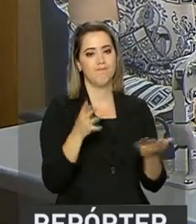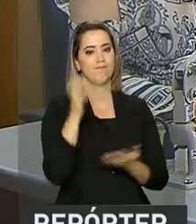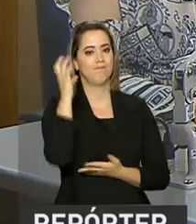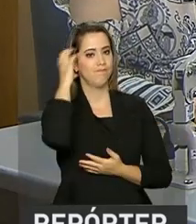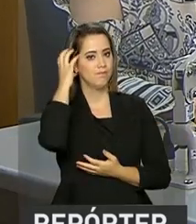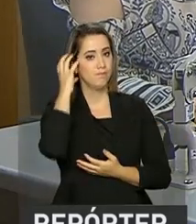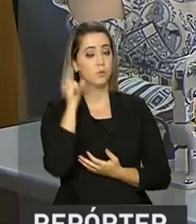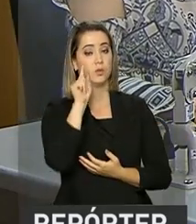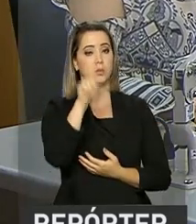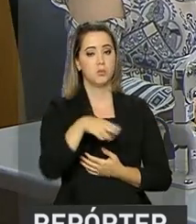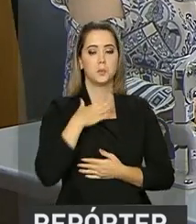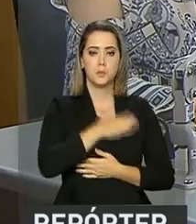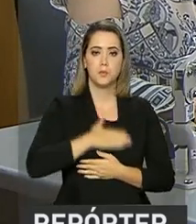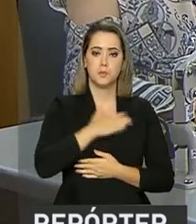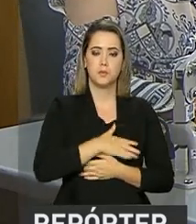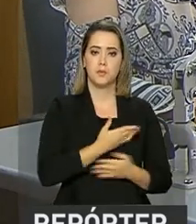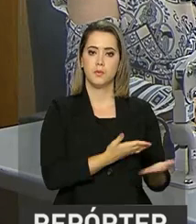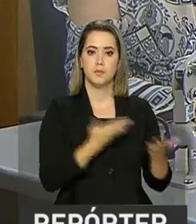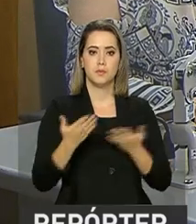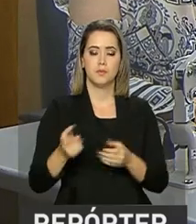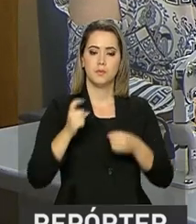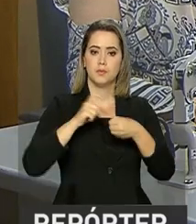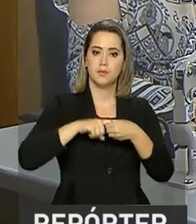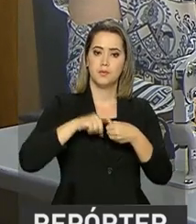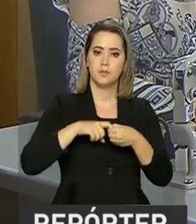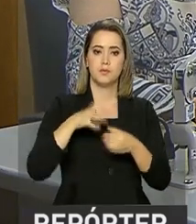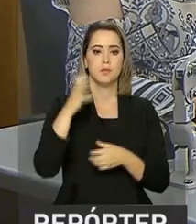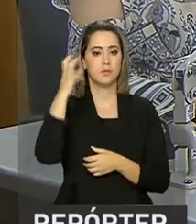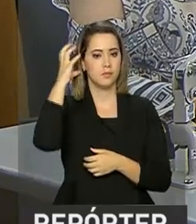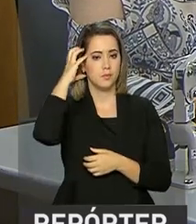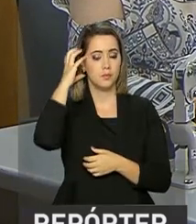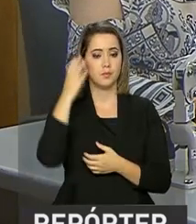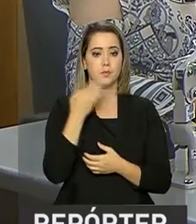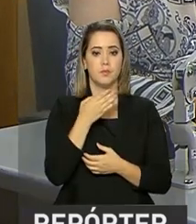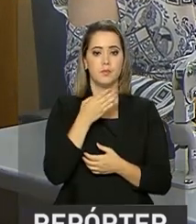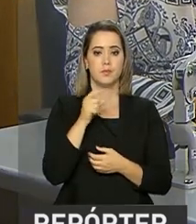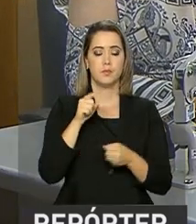ouvintes. É sempre com prazer que nós voltaremos a essa